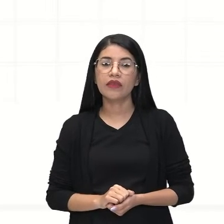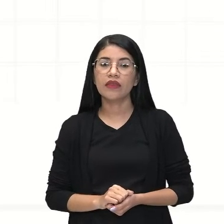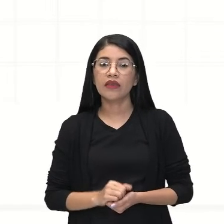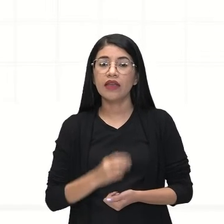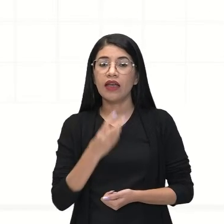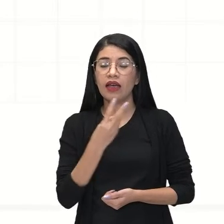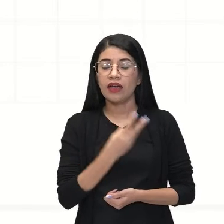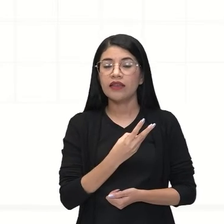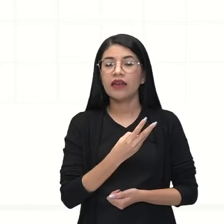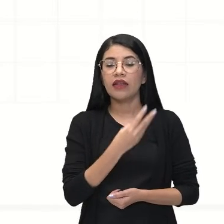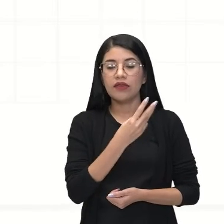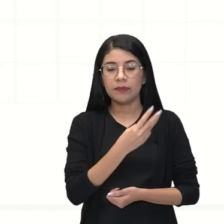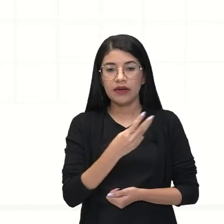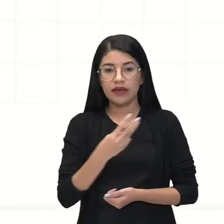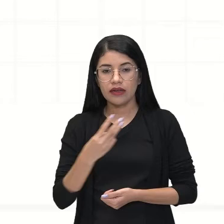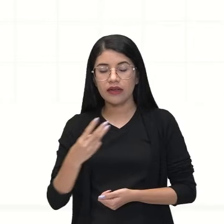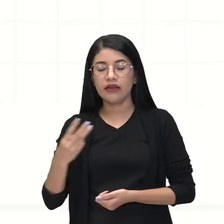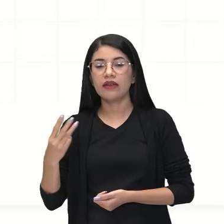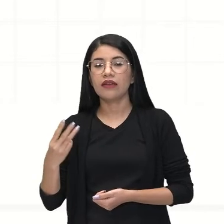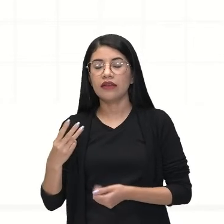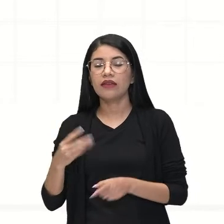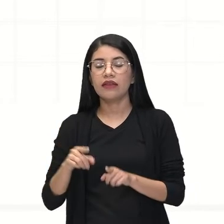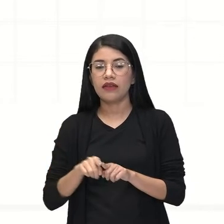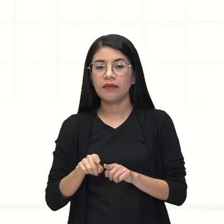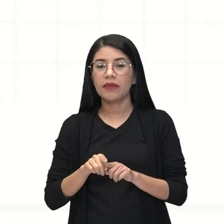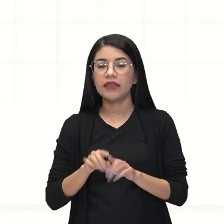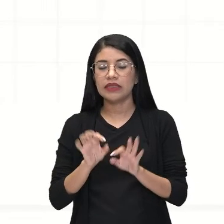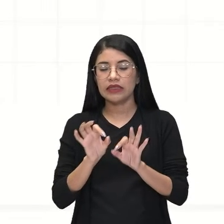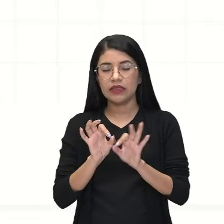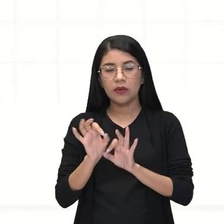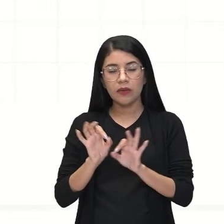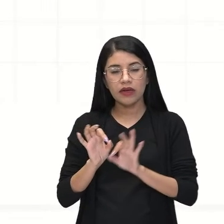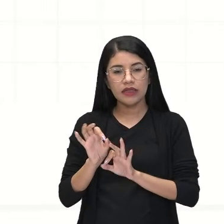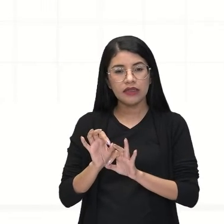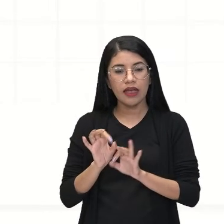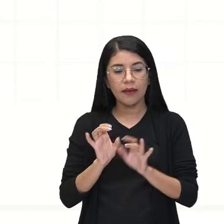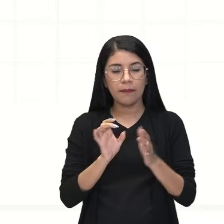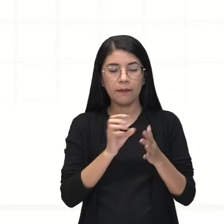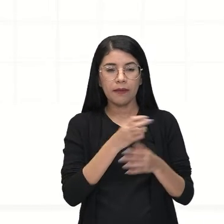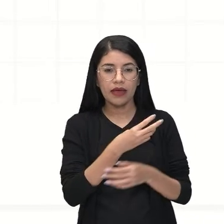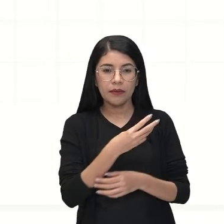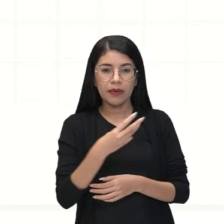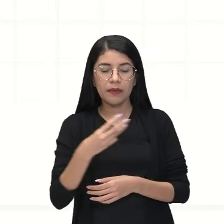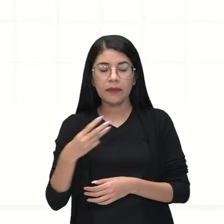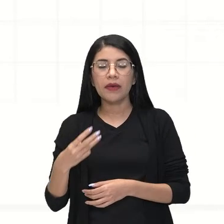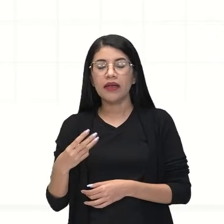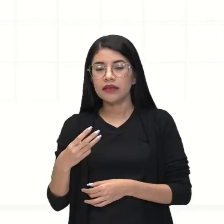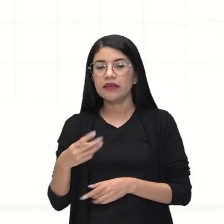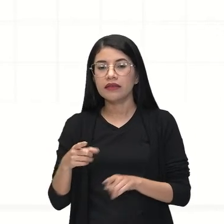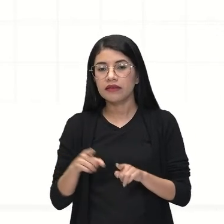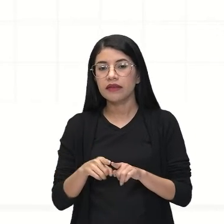Se a gente fosse desmembrar aí a quantidade de alunos que escolheram